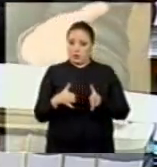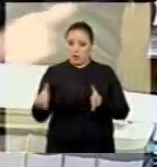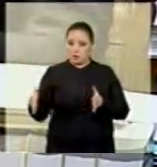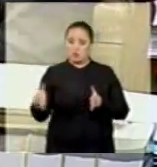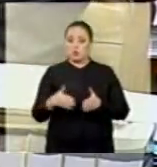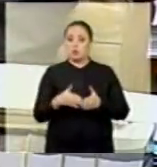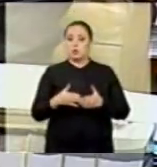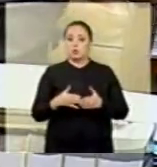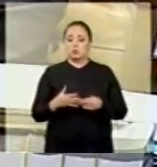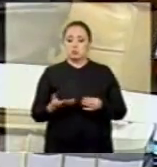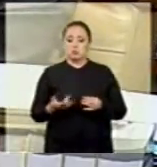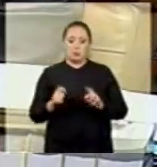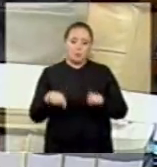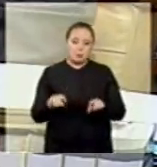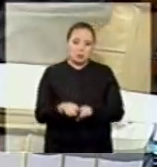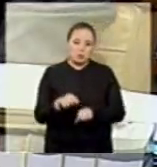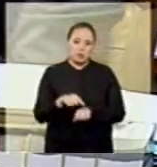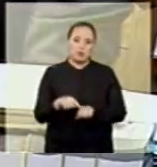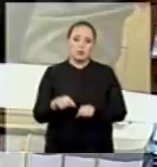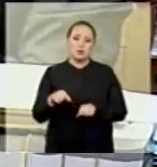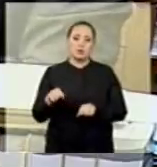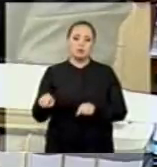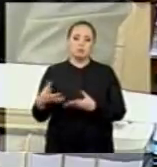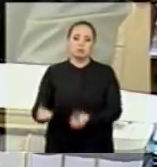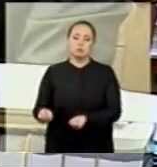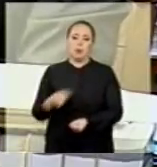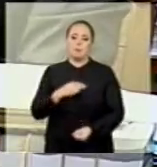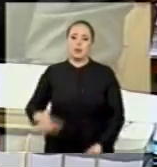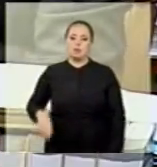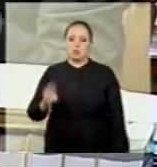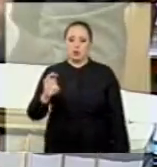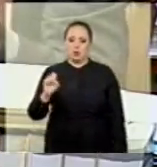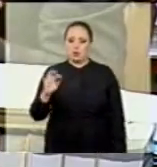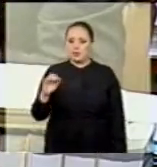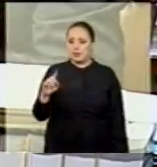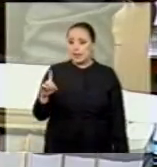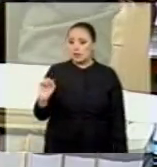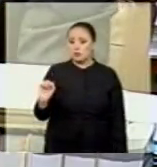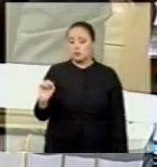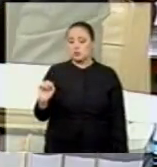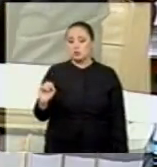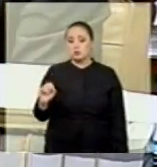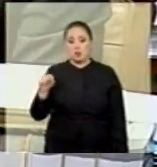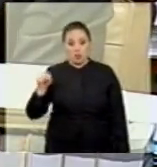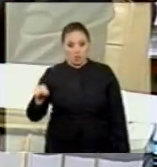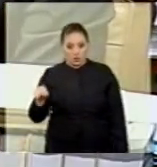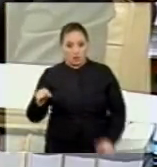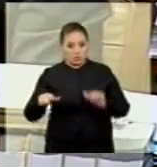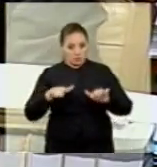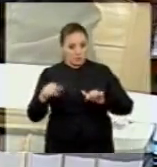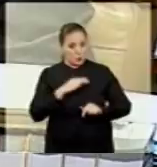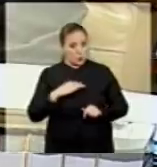em vigor, e permite esta também, foi nomeado ministro de Estado. E teria, na condição de ministro de